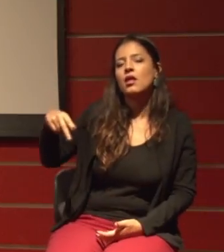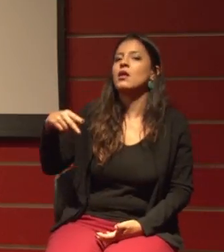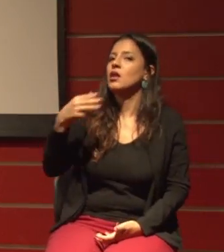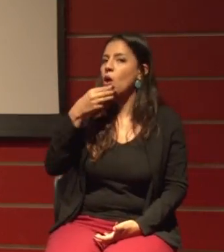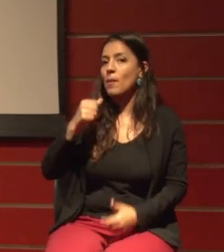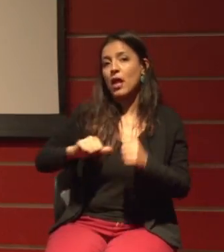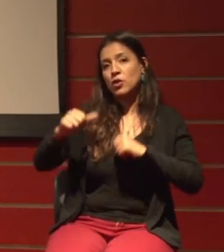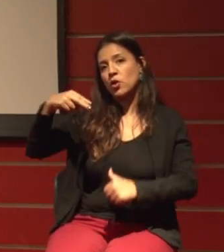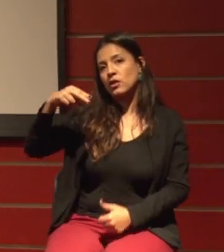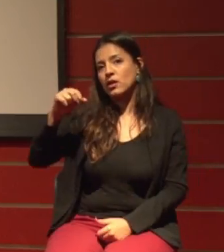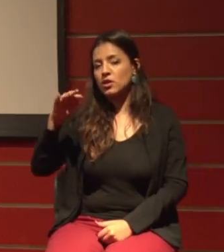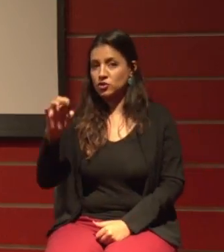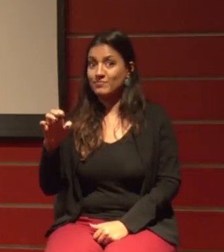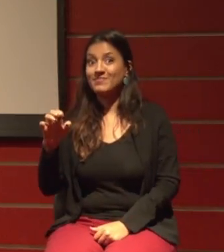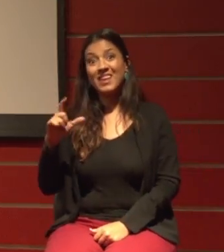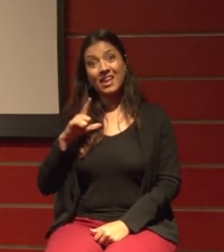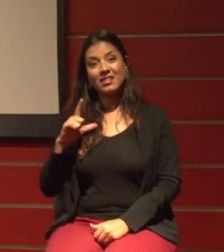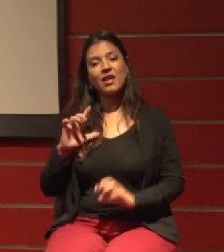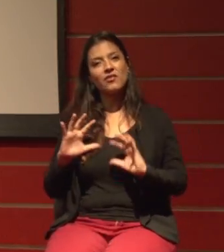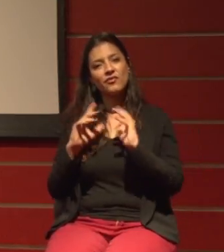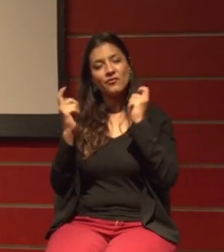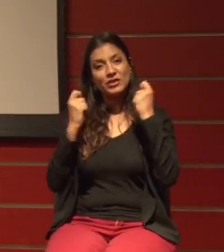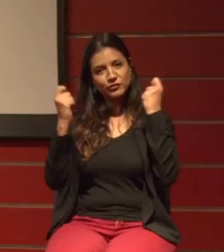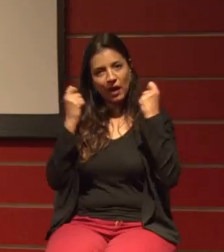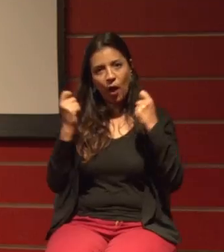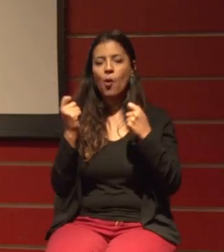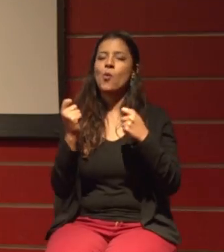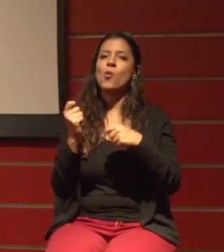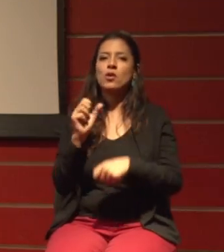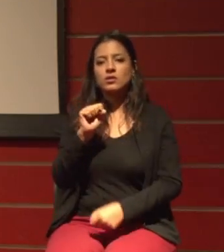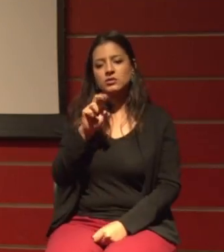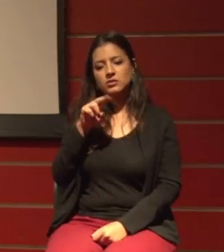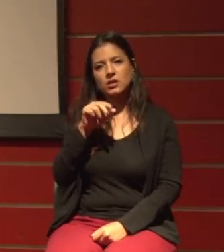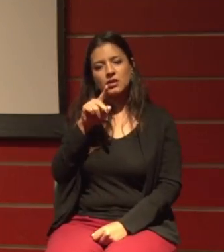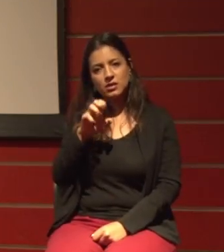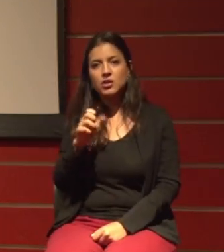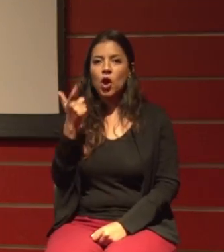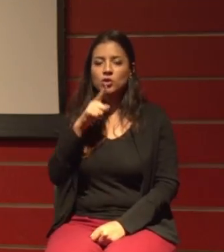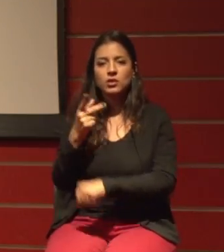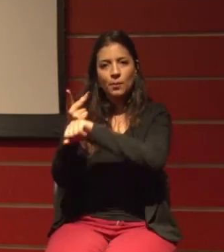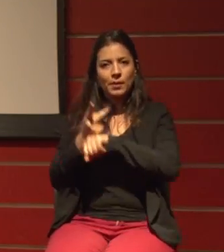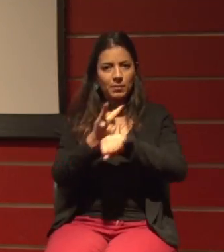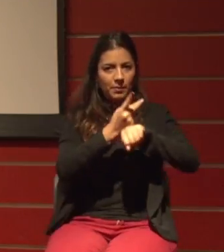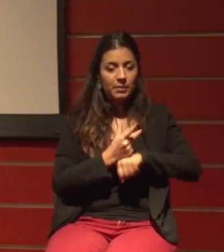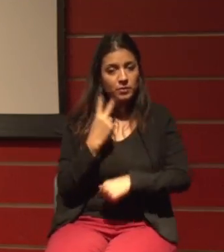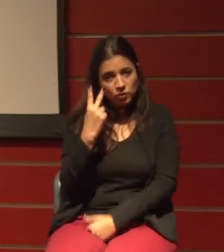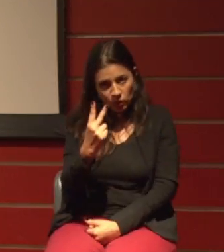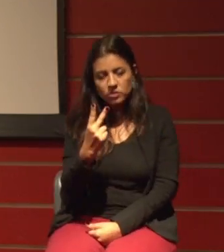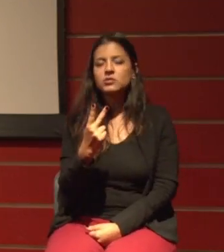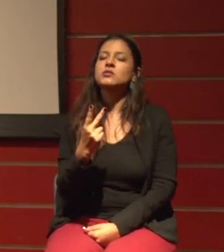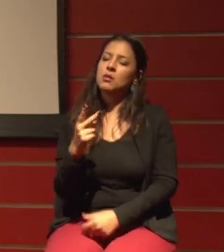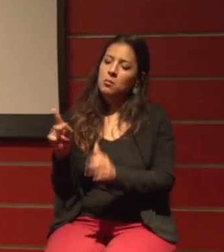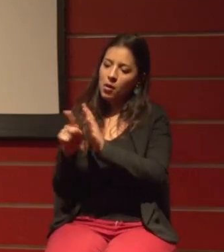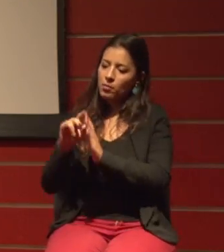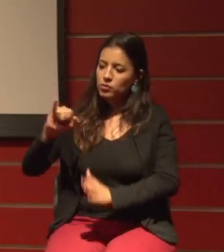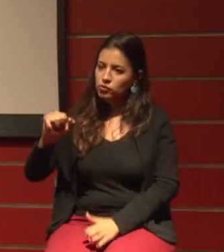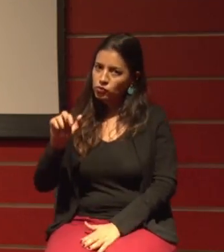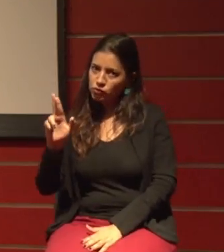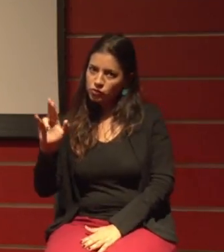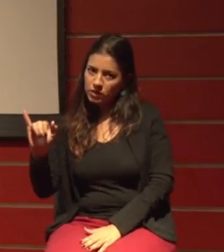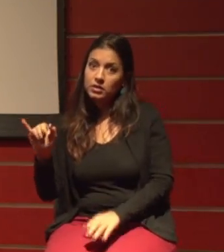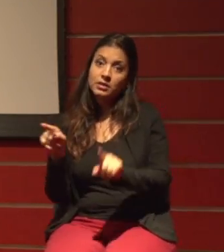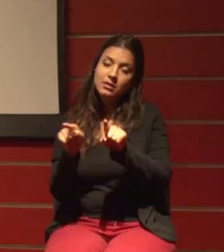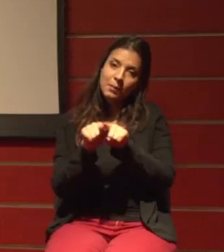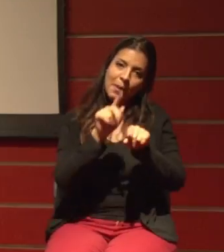saiu consagrado do festival de sance em Janeiro com a dupla premiação Grande Prêmio do Júri na competição de filmes norte-americanos e prêmio